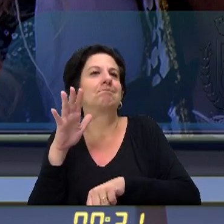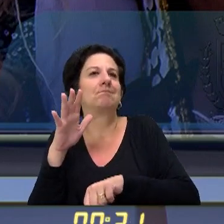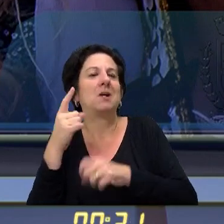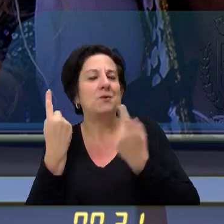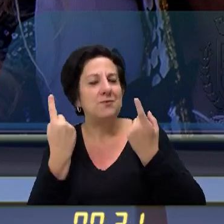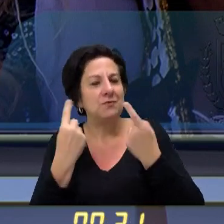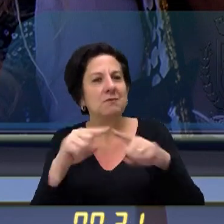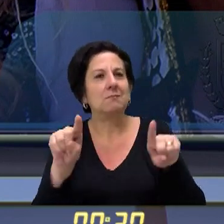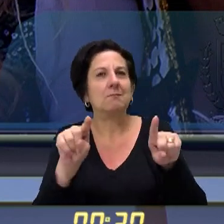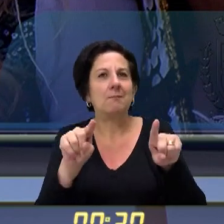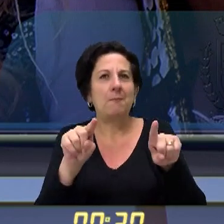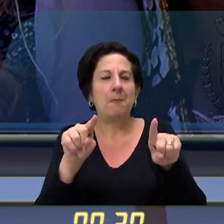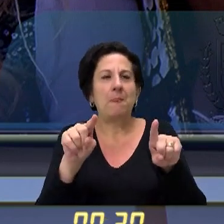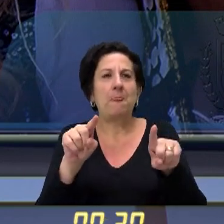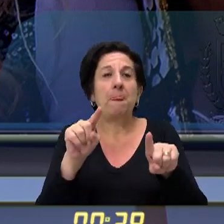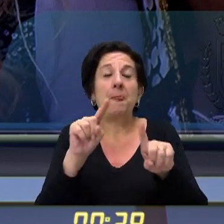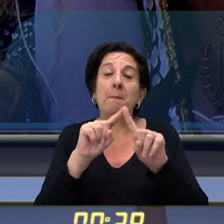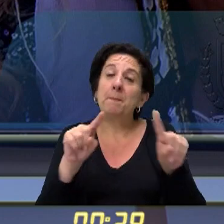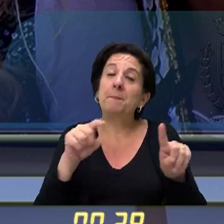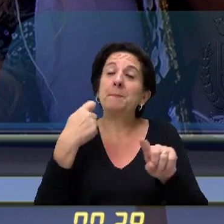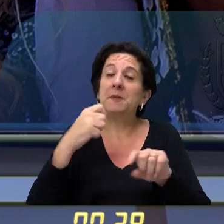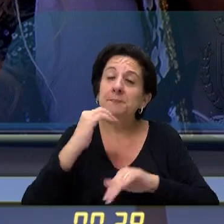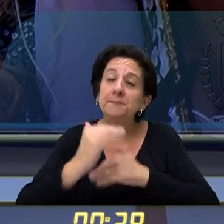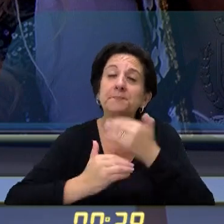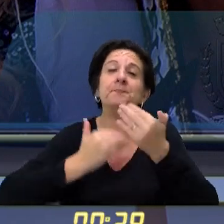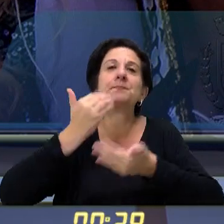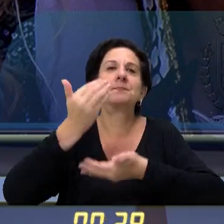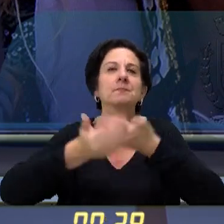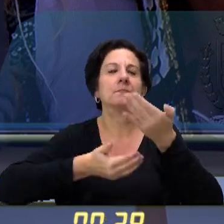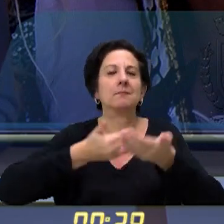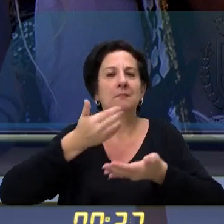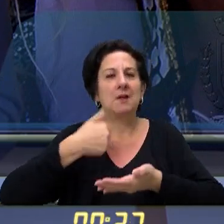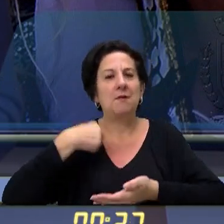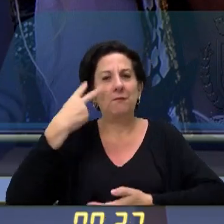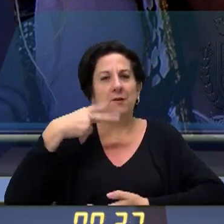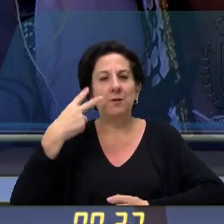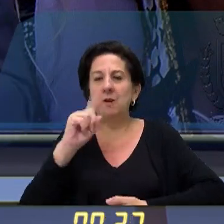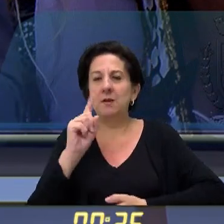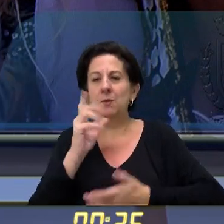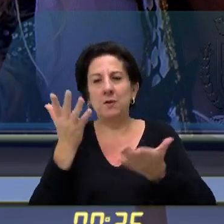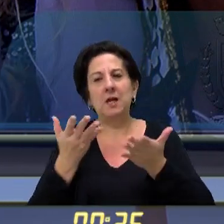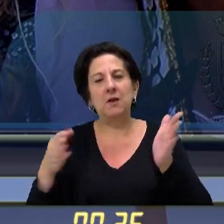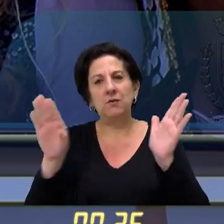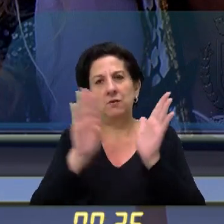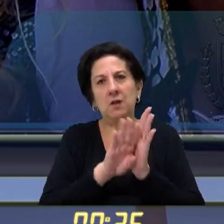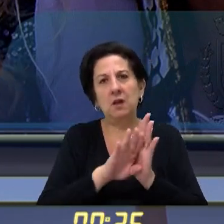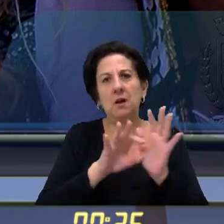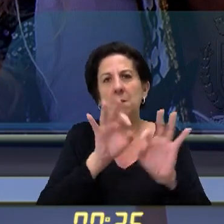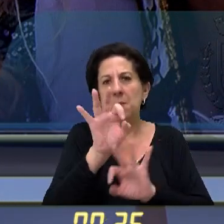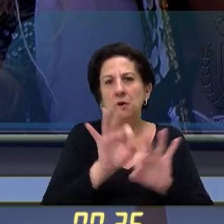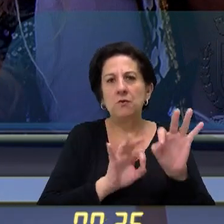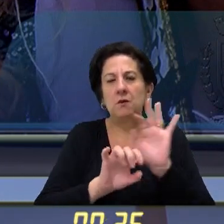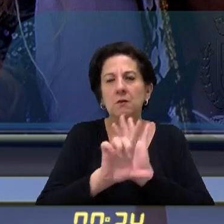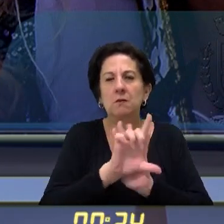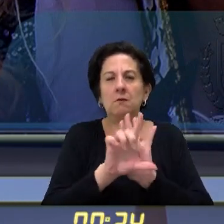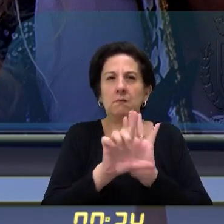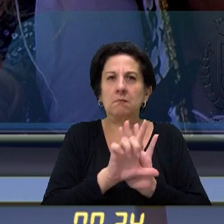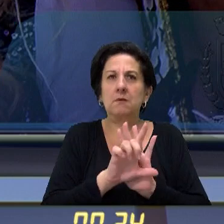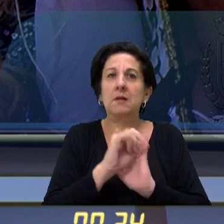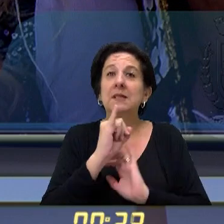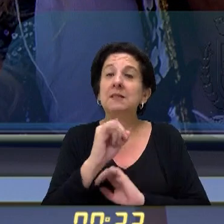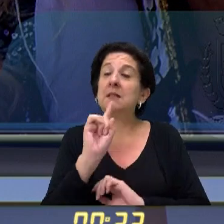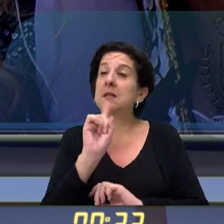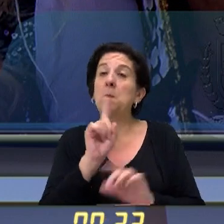é um desafio, mas nós precisamos construir isso. Este vereador não quer chegar aqui e colocar um projeto de lei